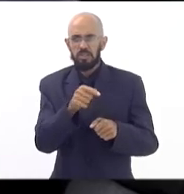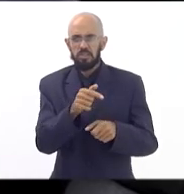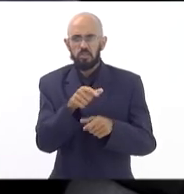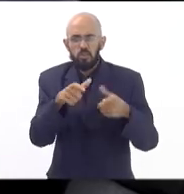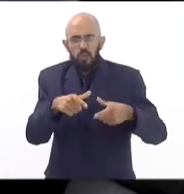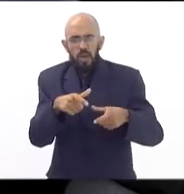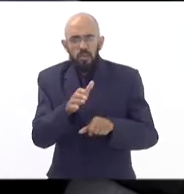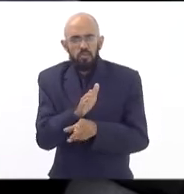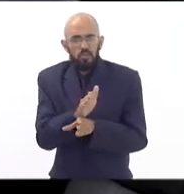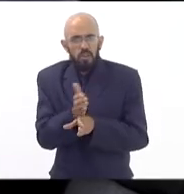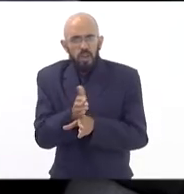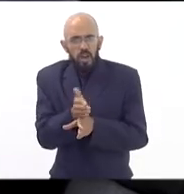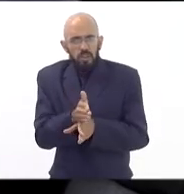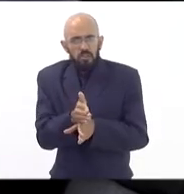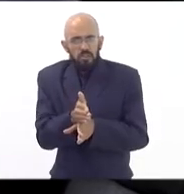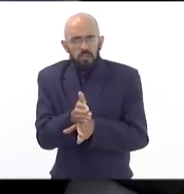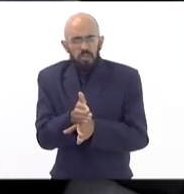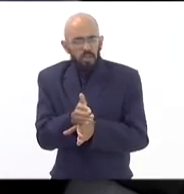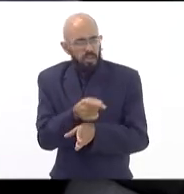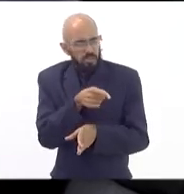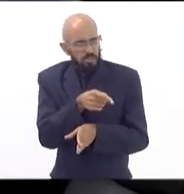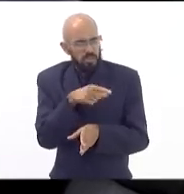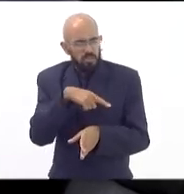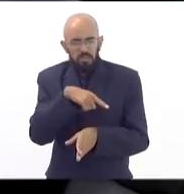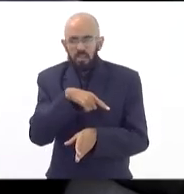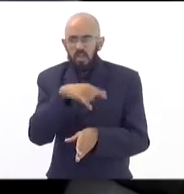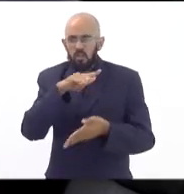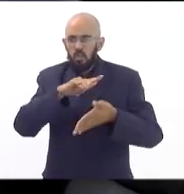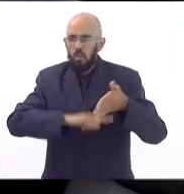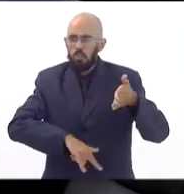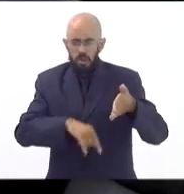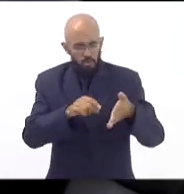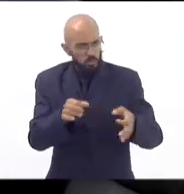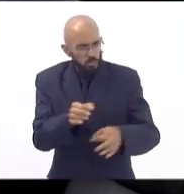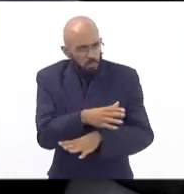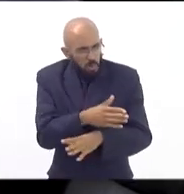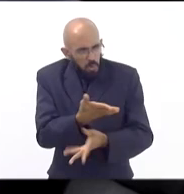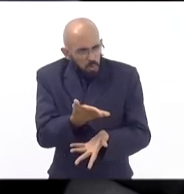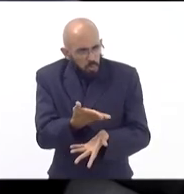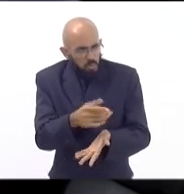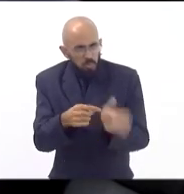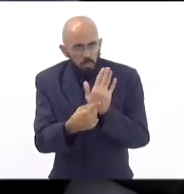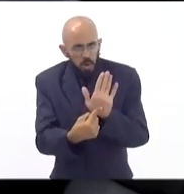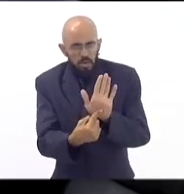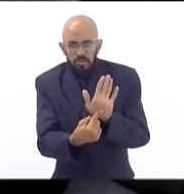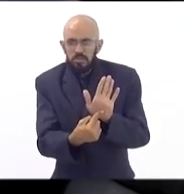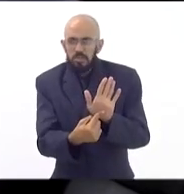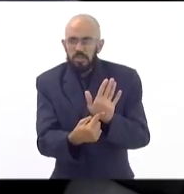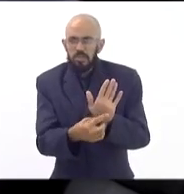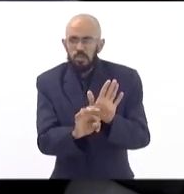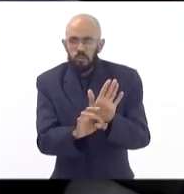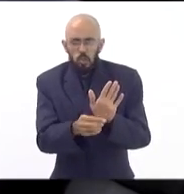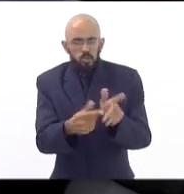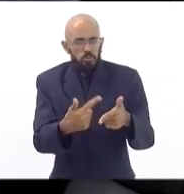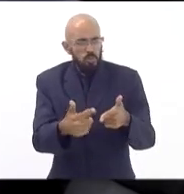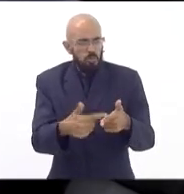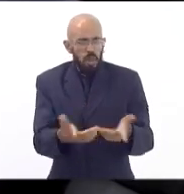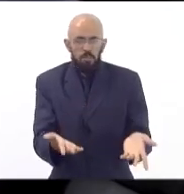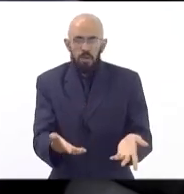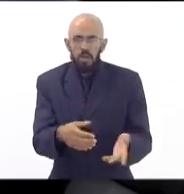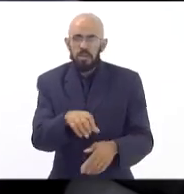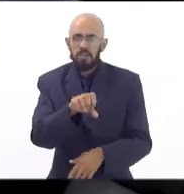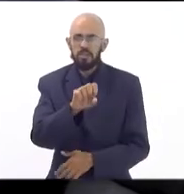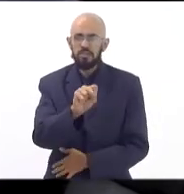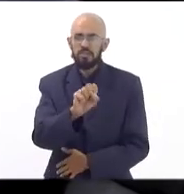vulnerabilidade existe então esse conto esse esse documento pronto consolidado que demonstra isso tudo e a ser